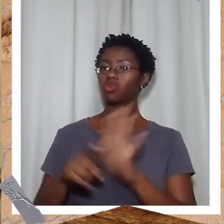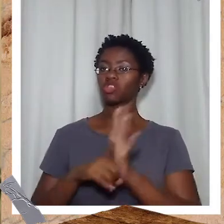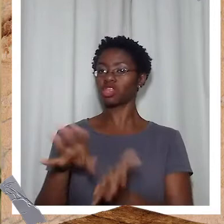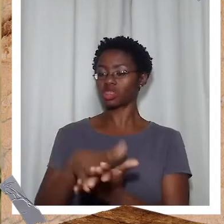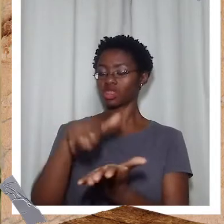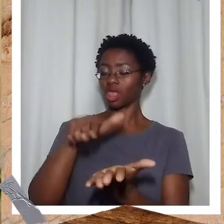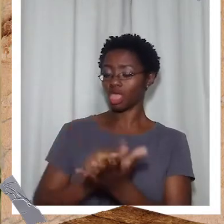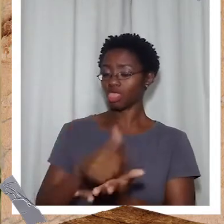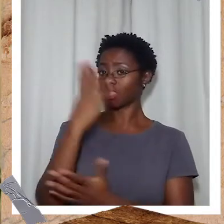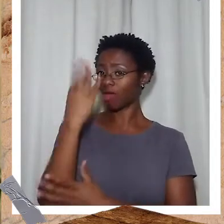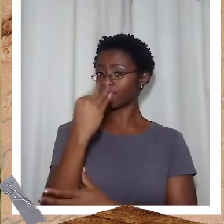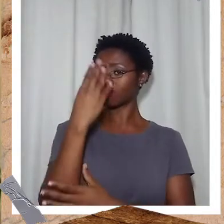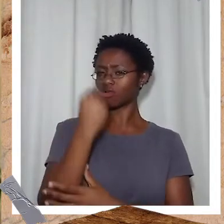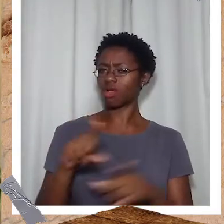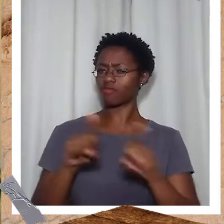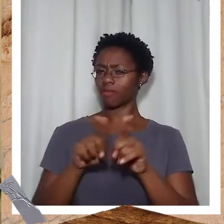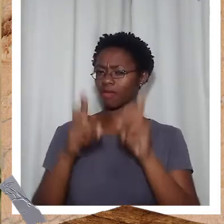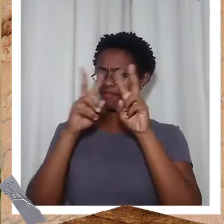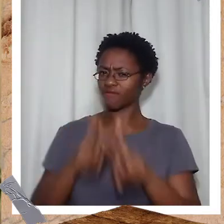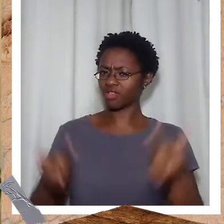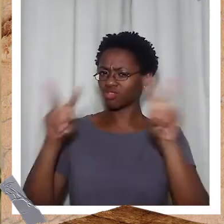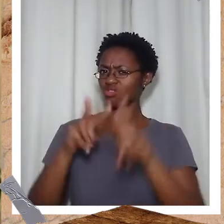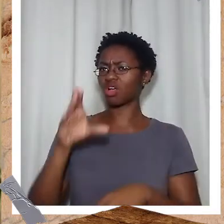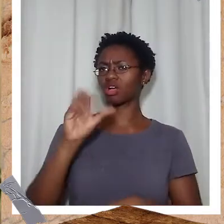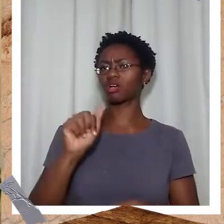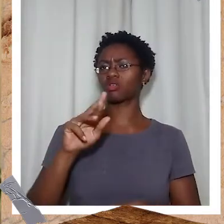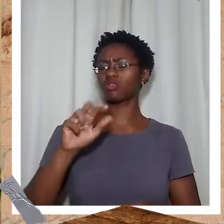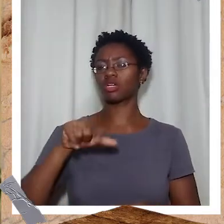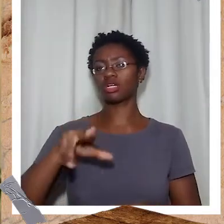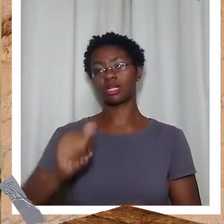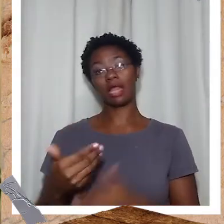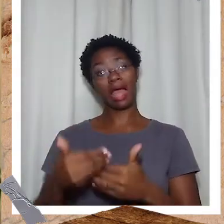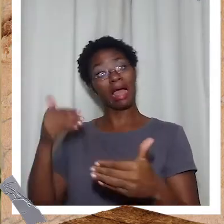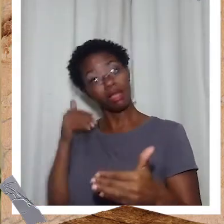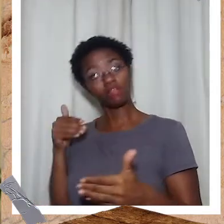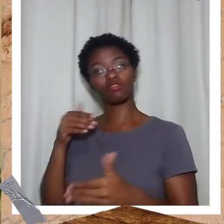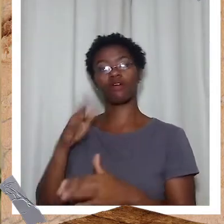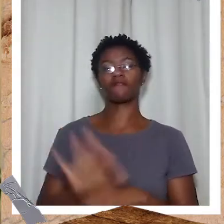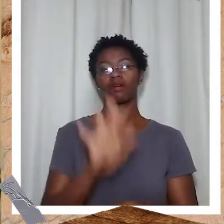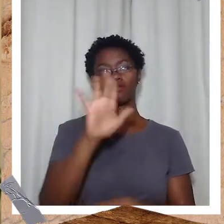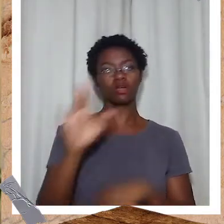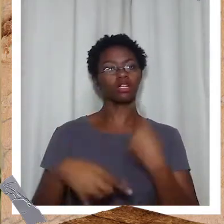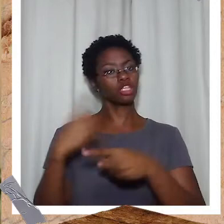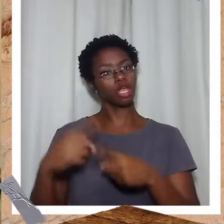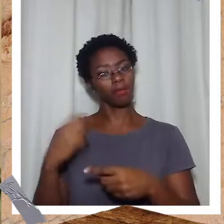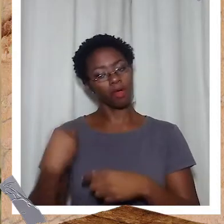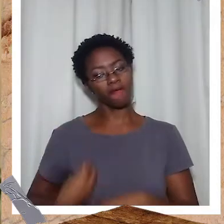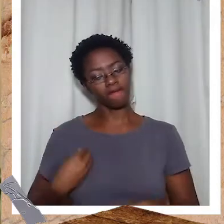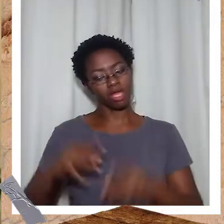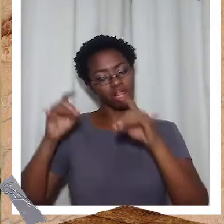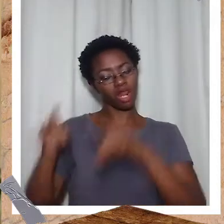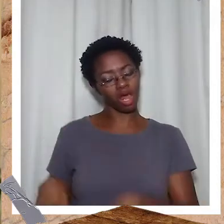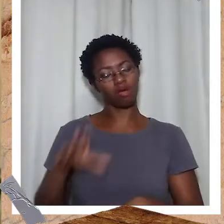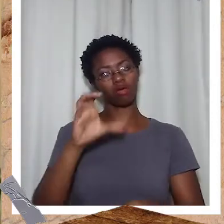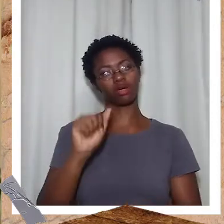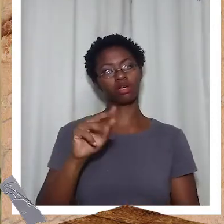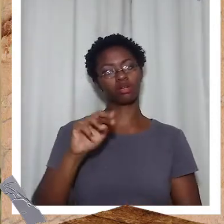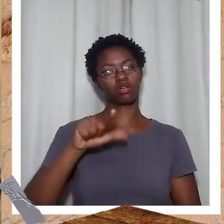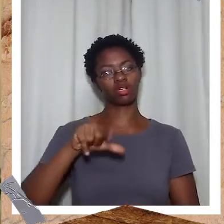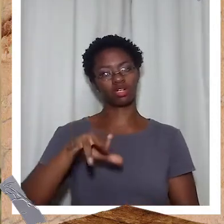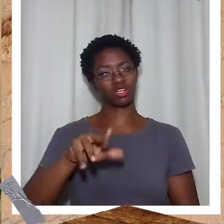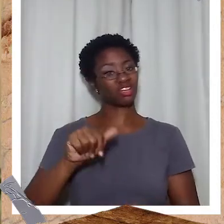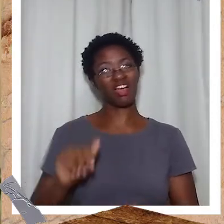fotográficos, visuais de Carolina, antes da favela e depois de sua vida na favela. E qual não é a nossa surpresa ao